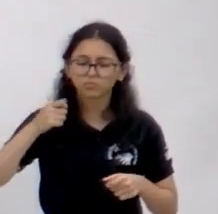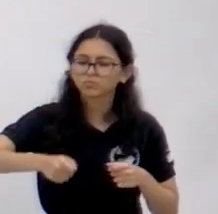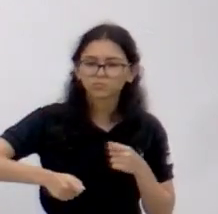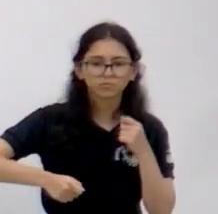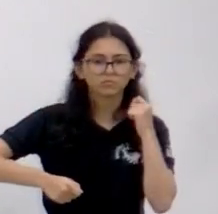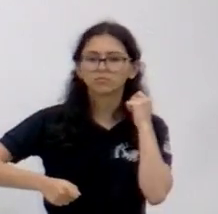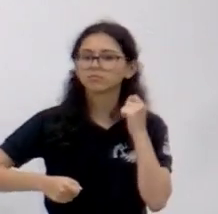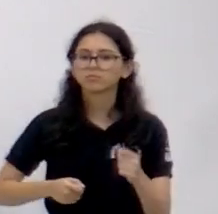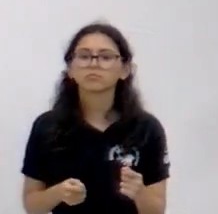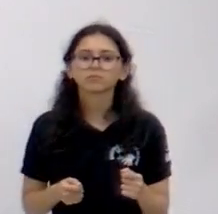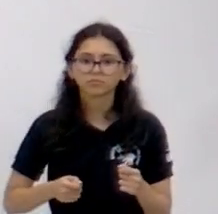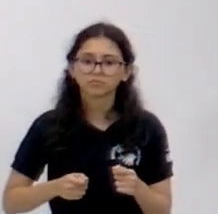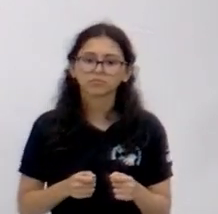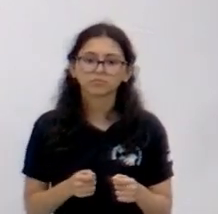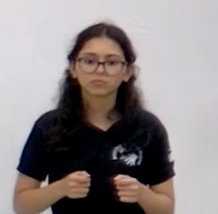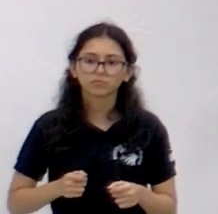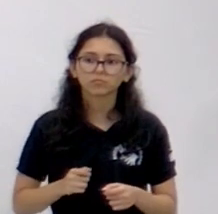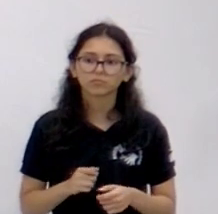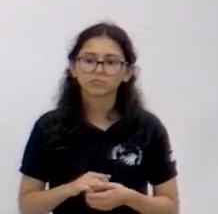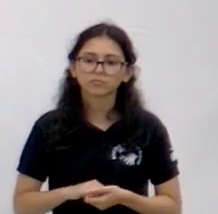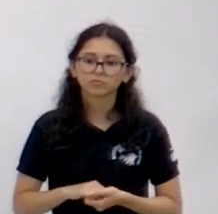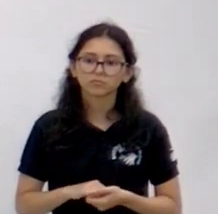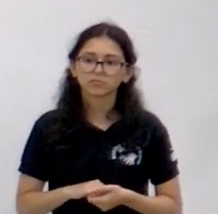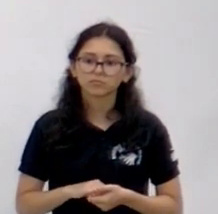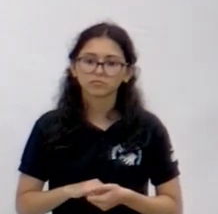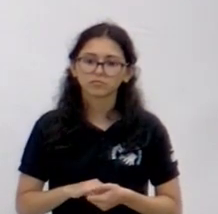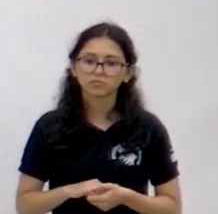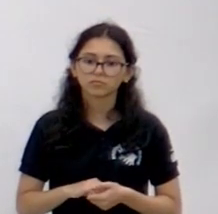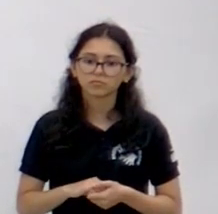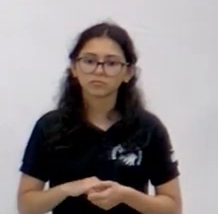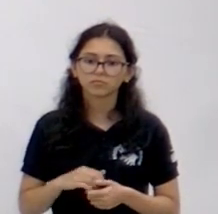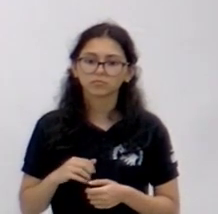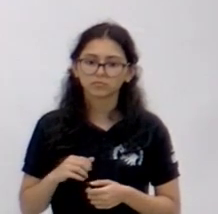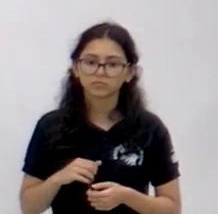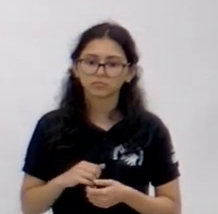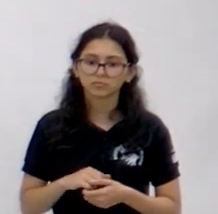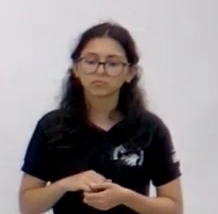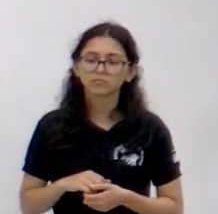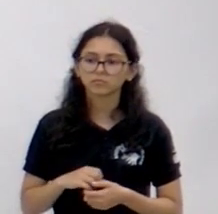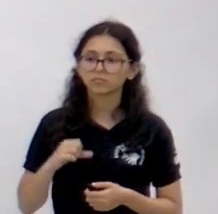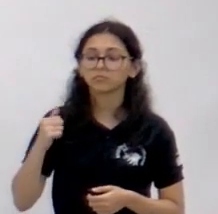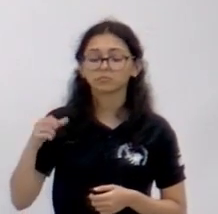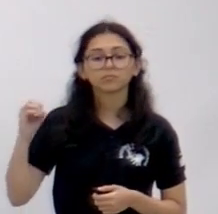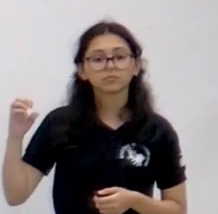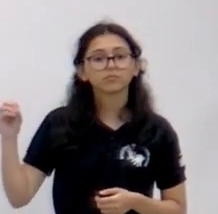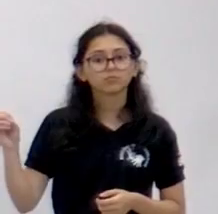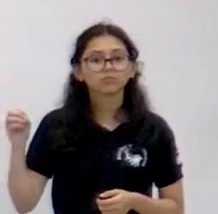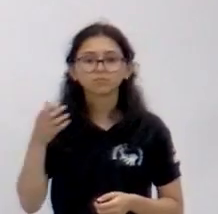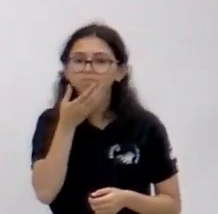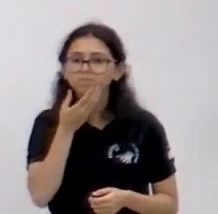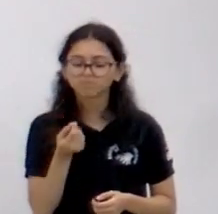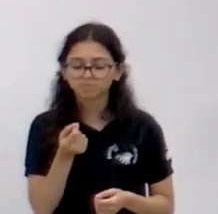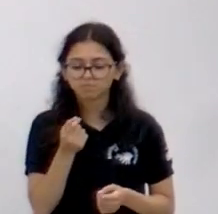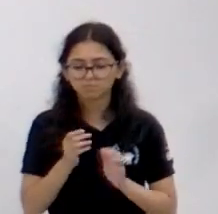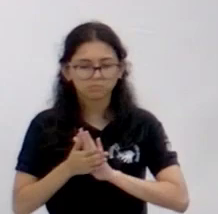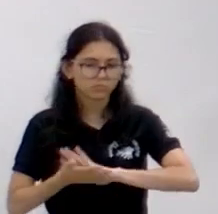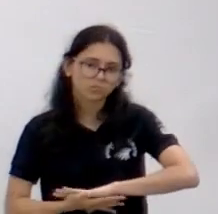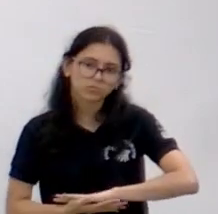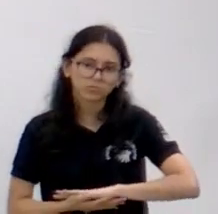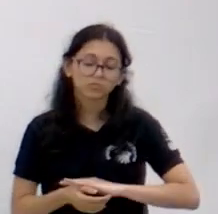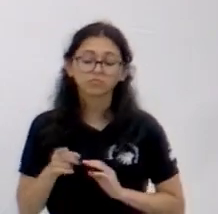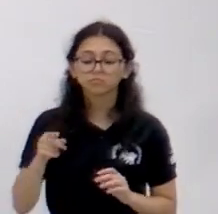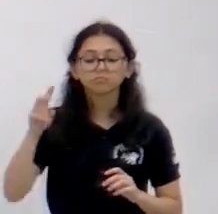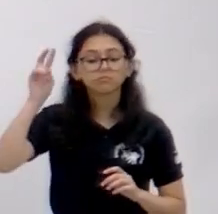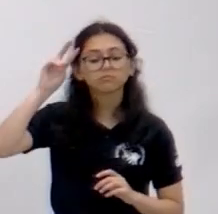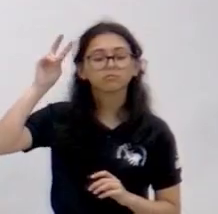com uma queixada de jumentos feriu 1000 homens. Aí está um valente. Consegue lembrar de um outro